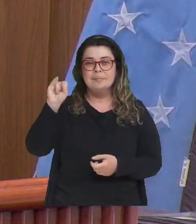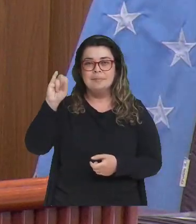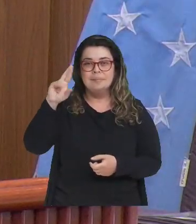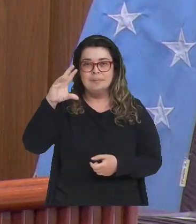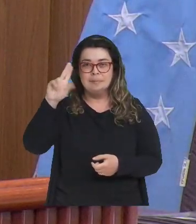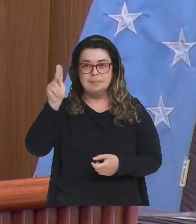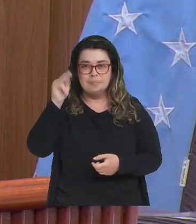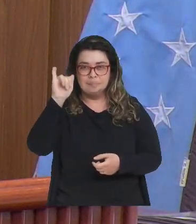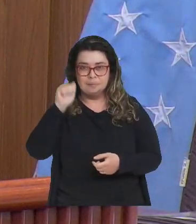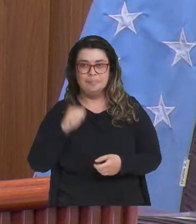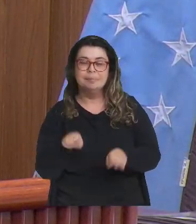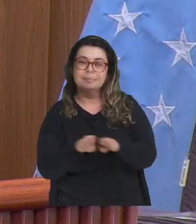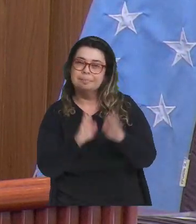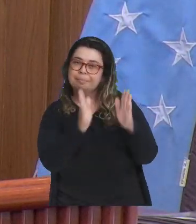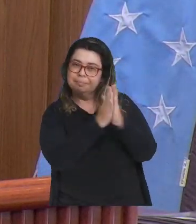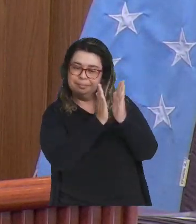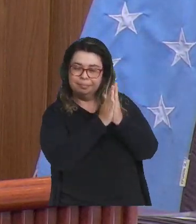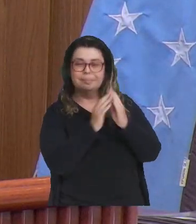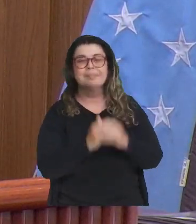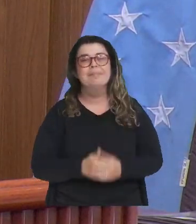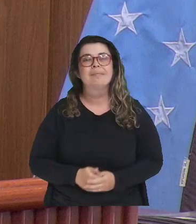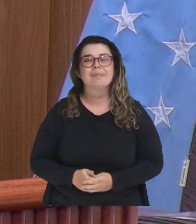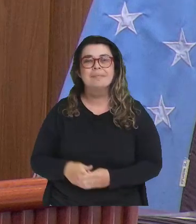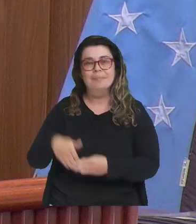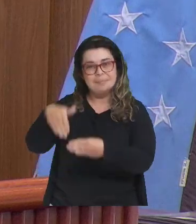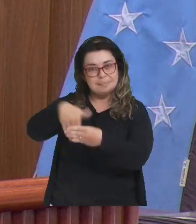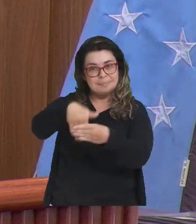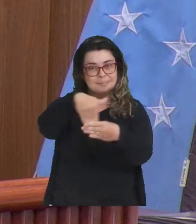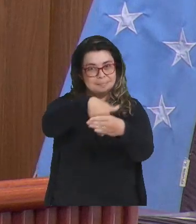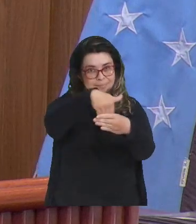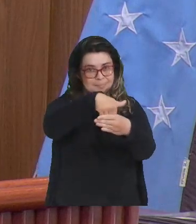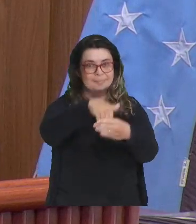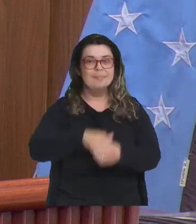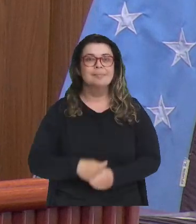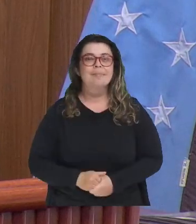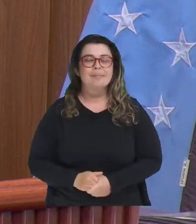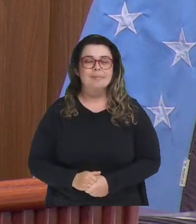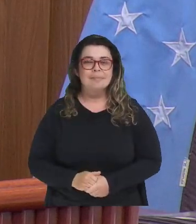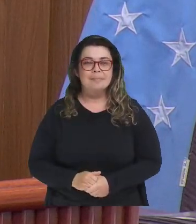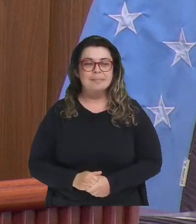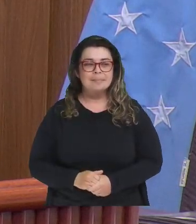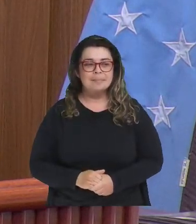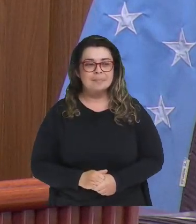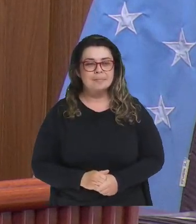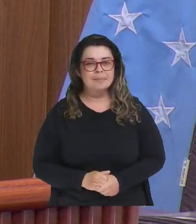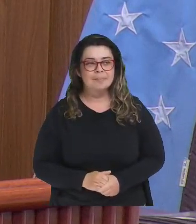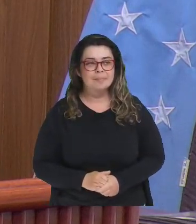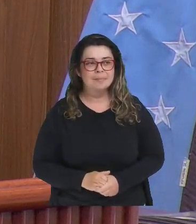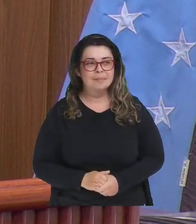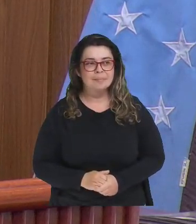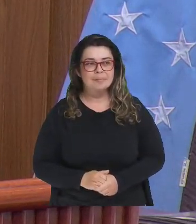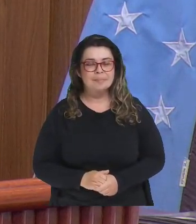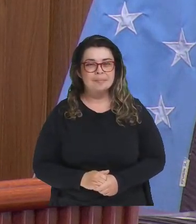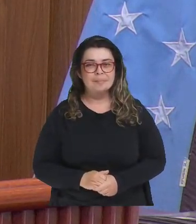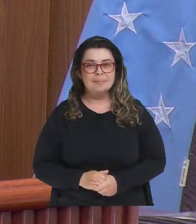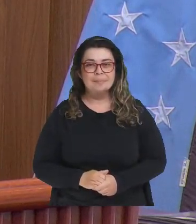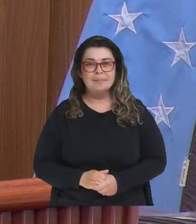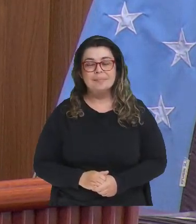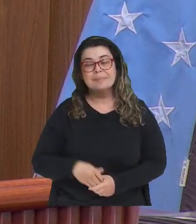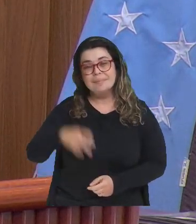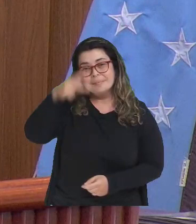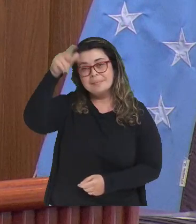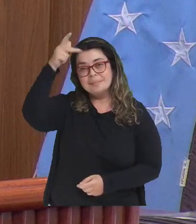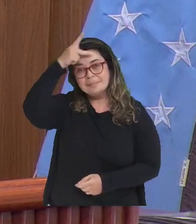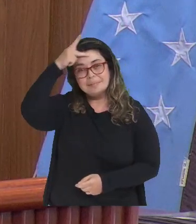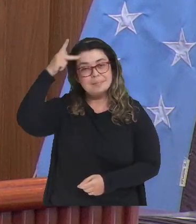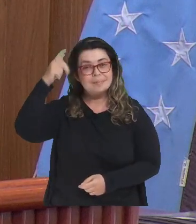nossos parabéns, não é, pela votação, e dizer que nós temos, para a população, não é, o